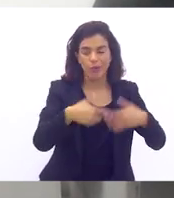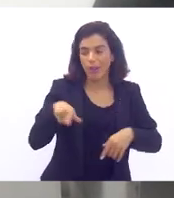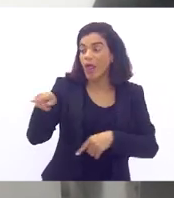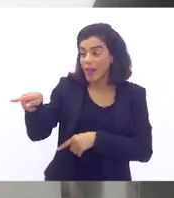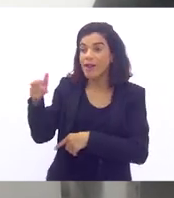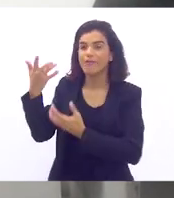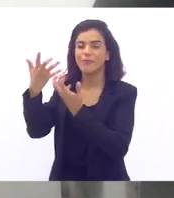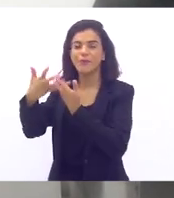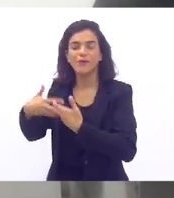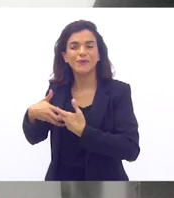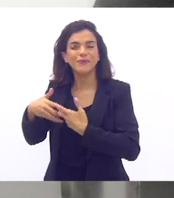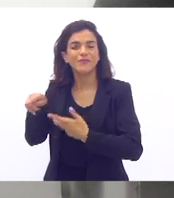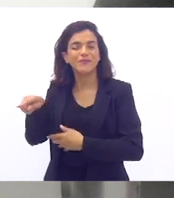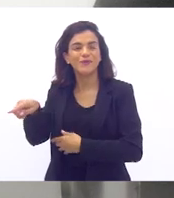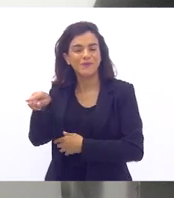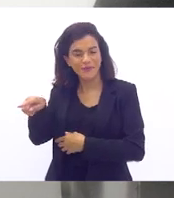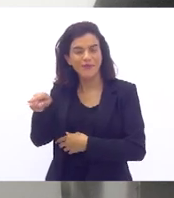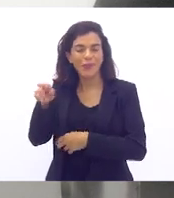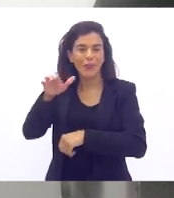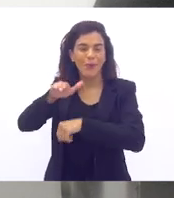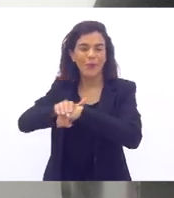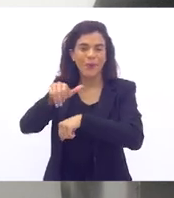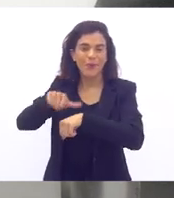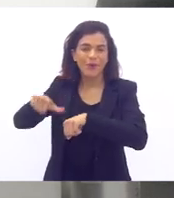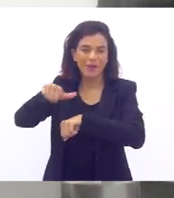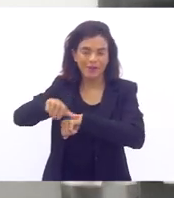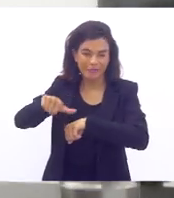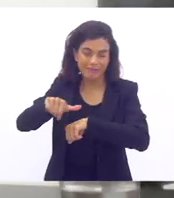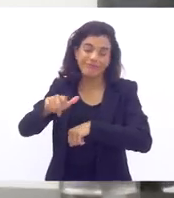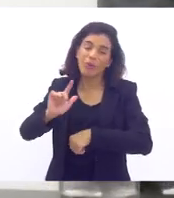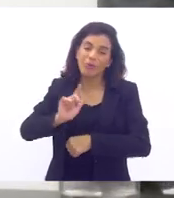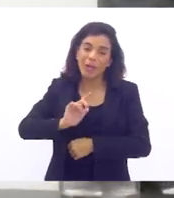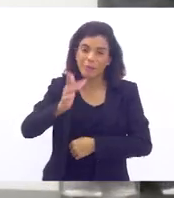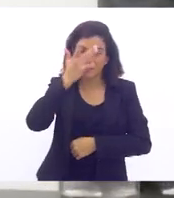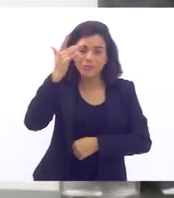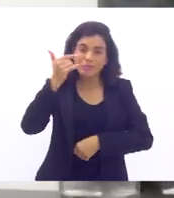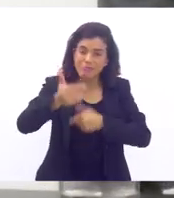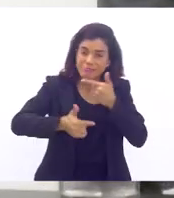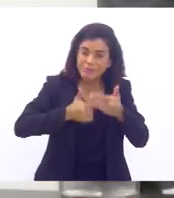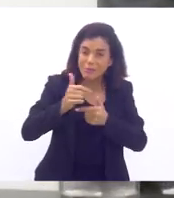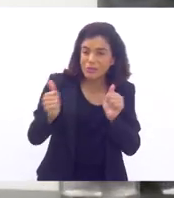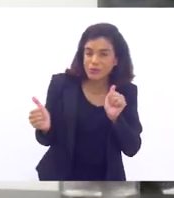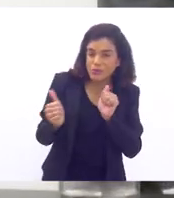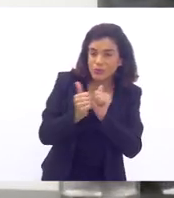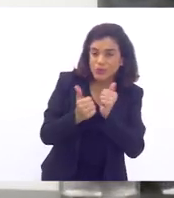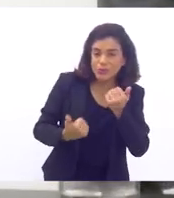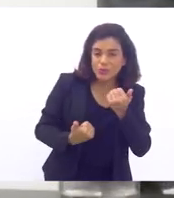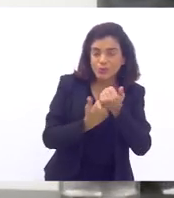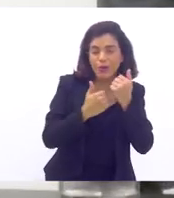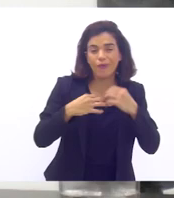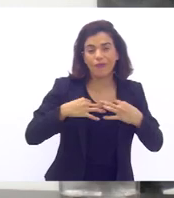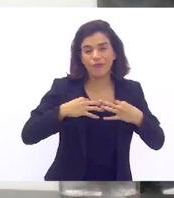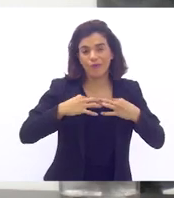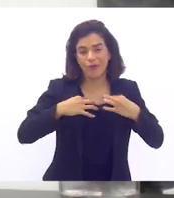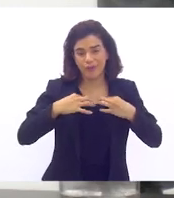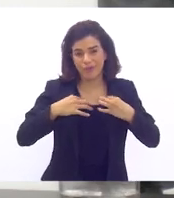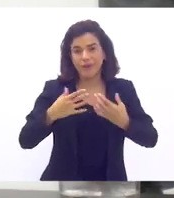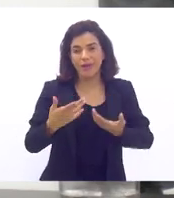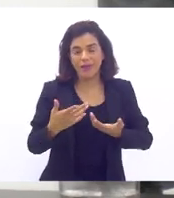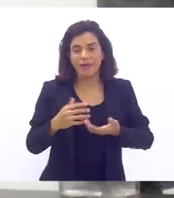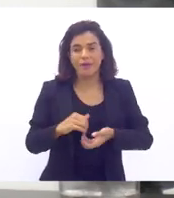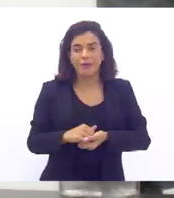E por incrível que pareça nós temos pessoas tão dignas trabalhando conosco de forma voluntária Que isso fique bem claro